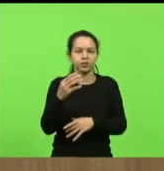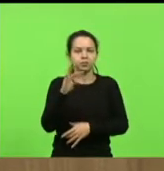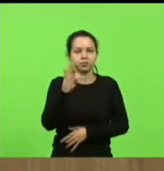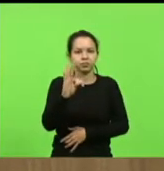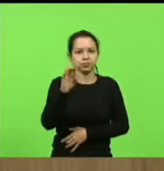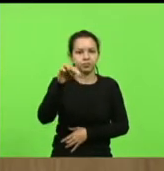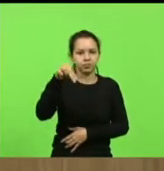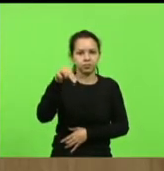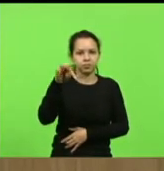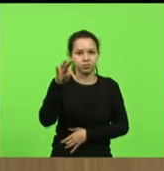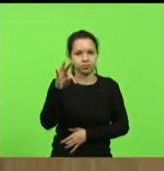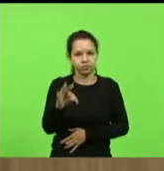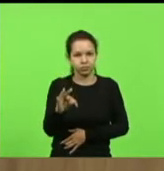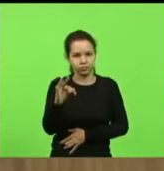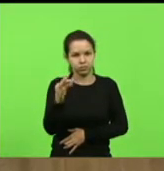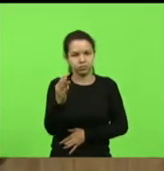cirúrgico.